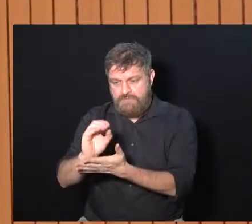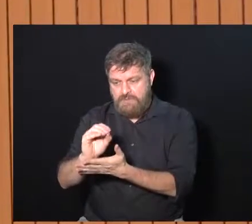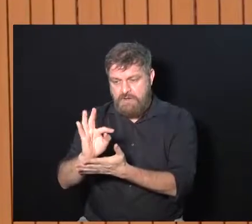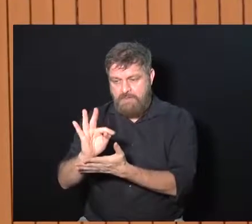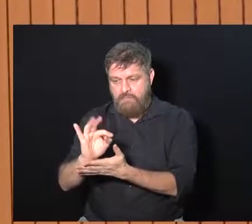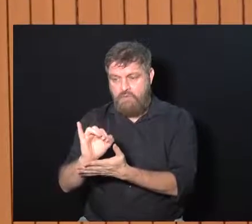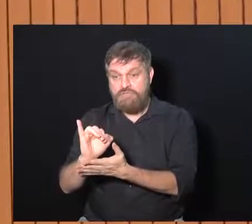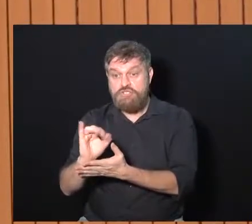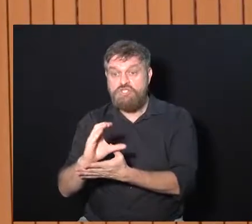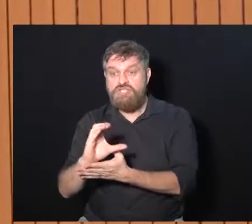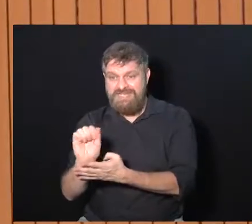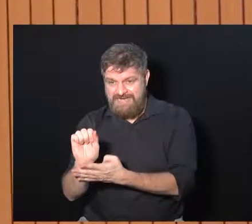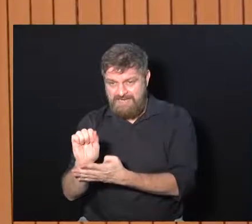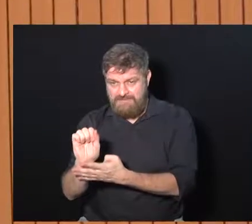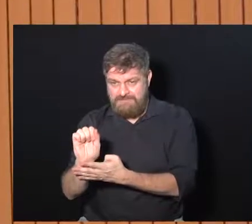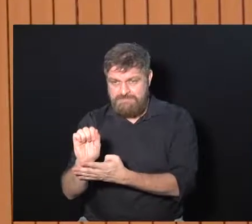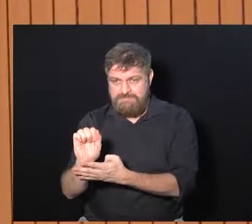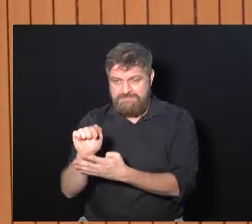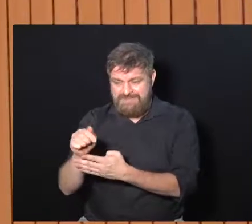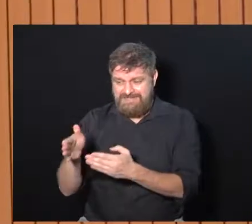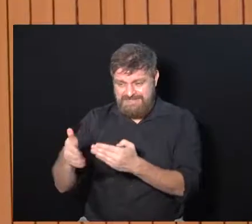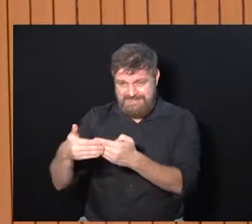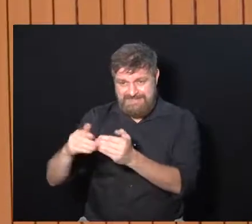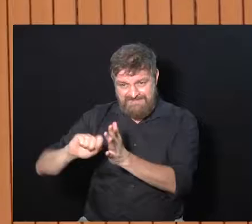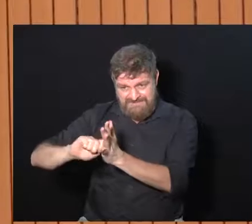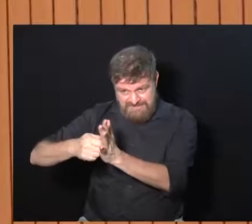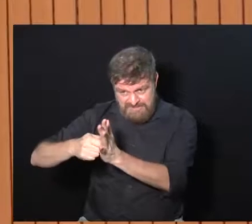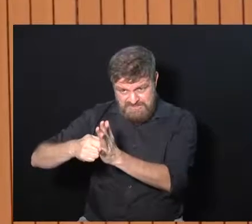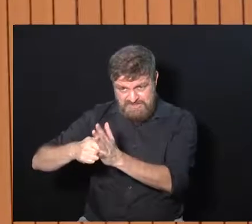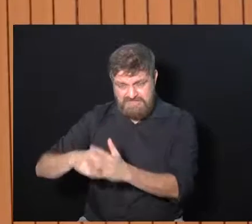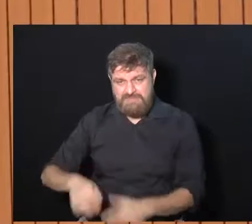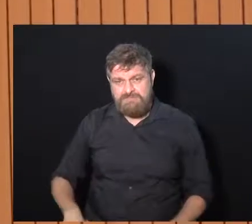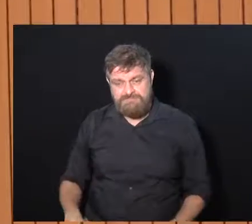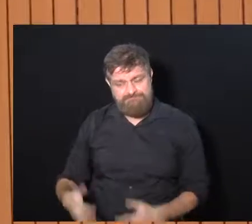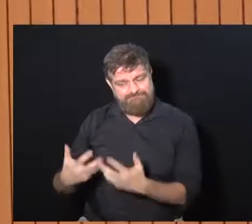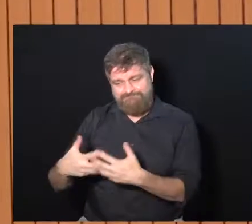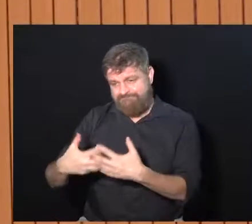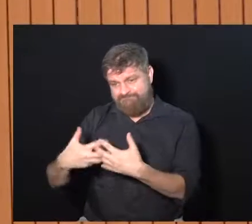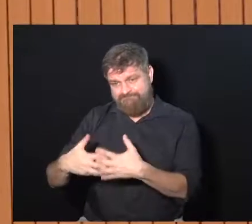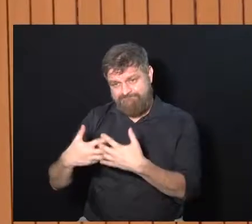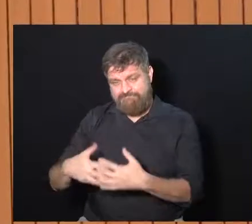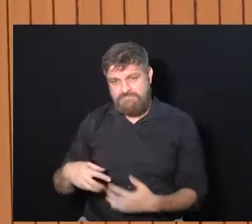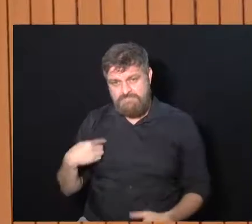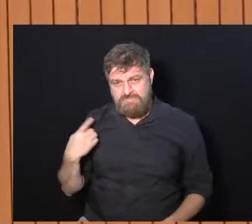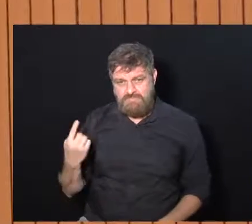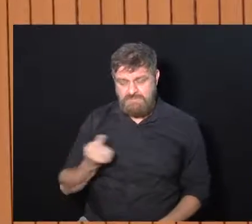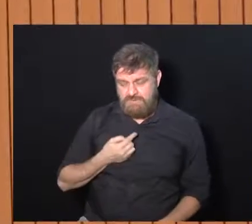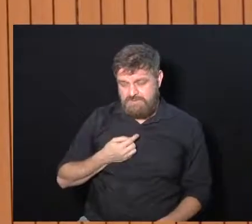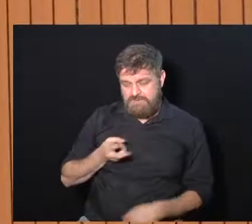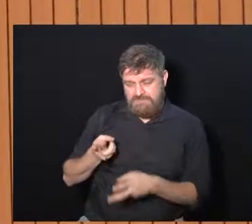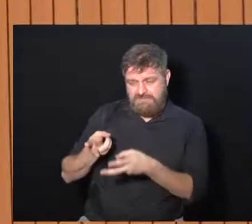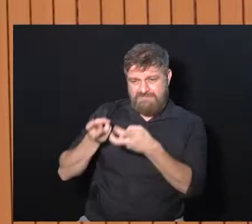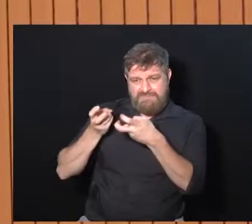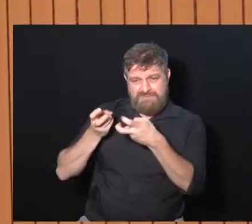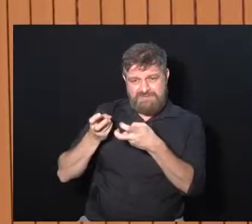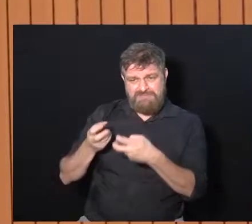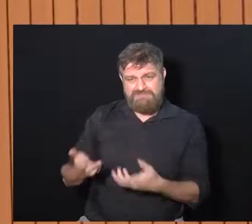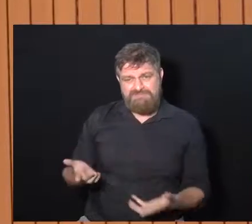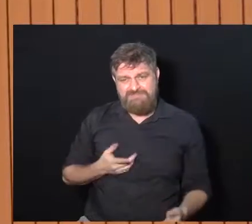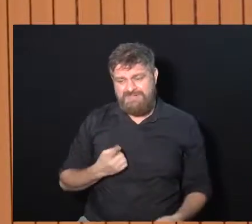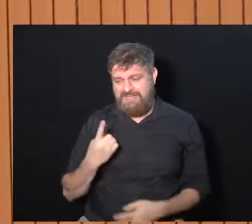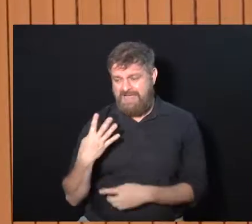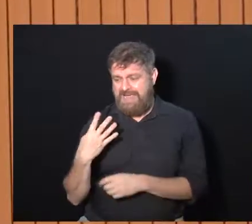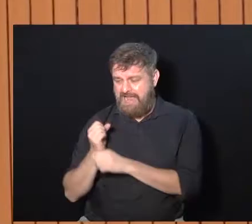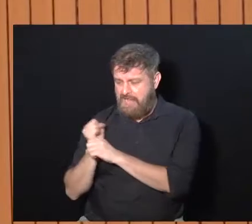assim, apesar dela estar fechada, né, a gente vê que ficou